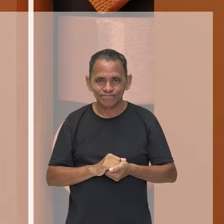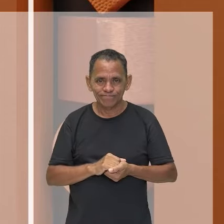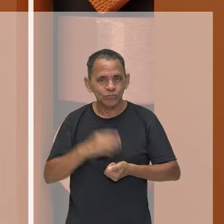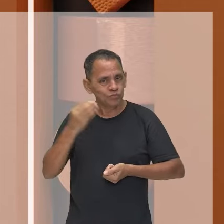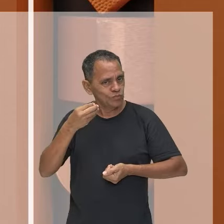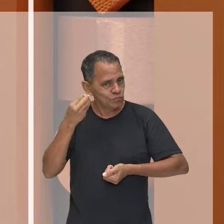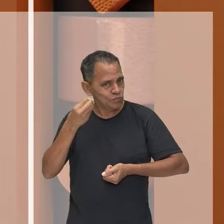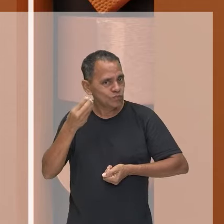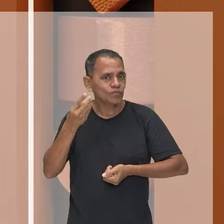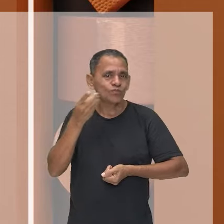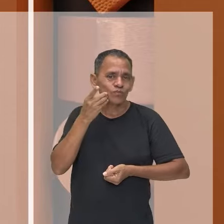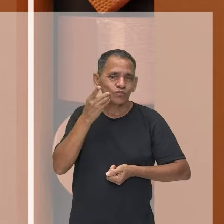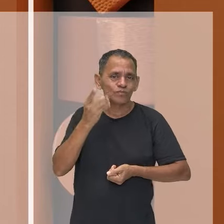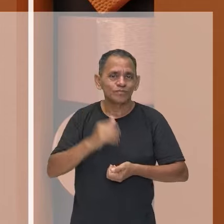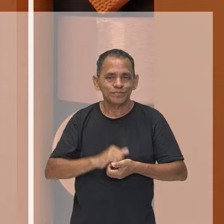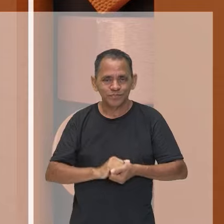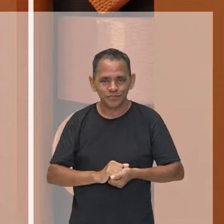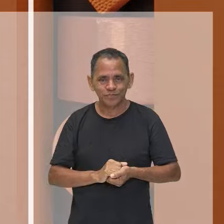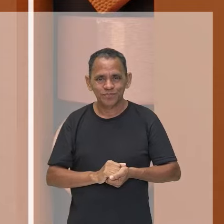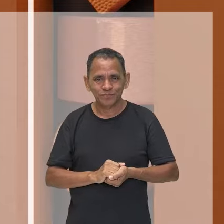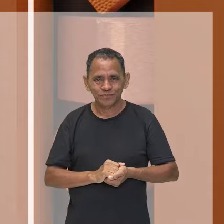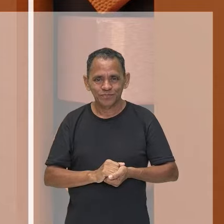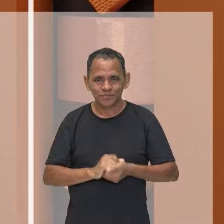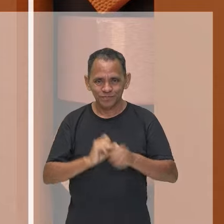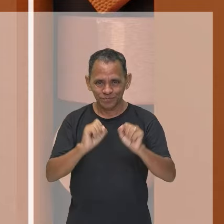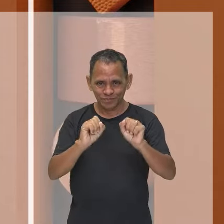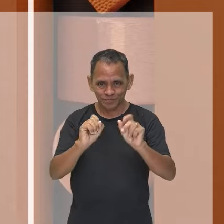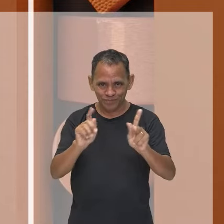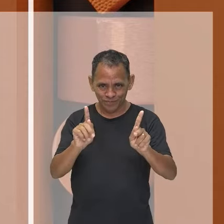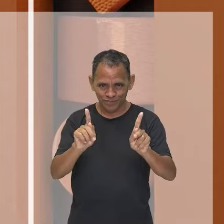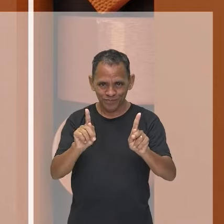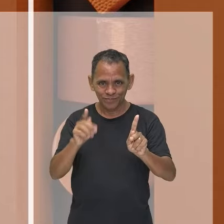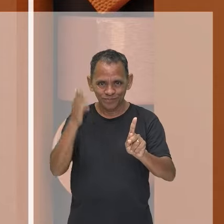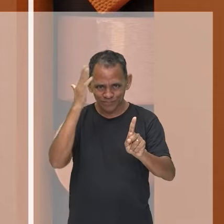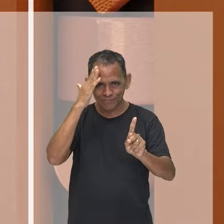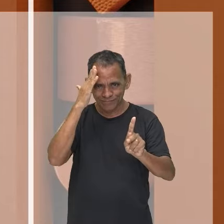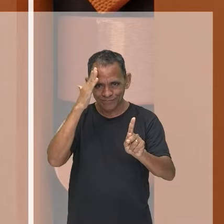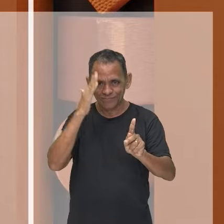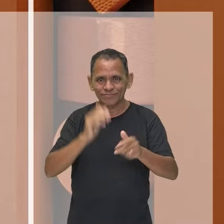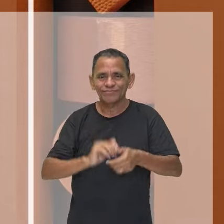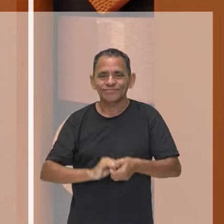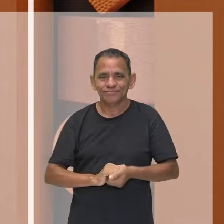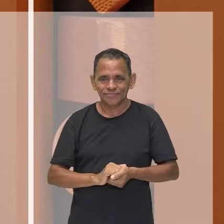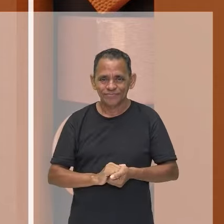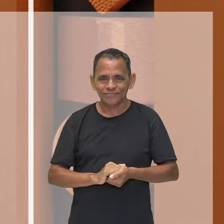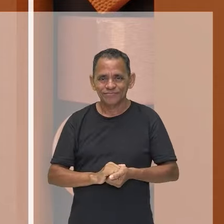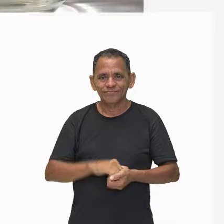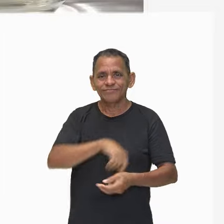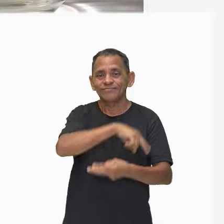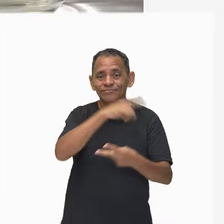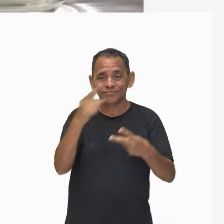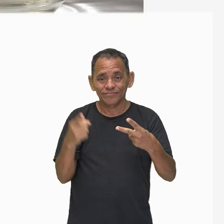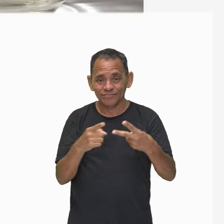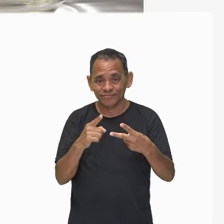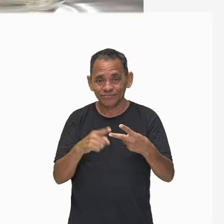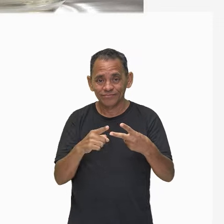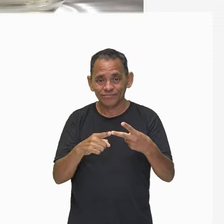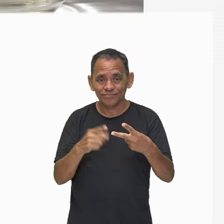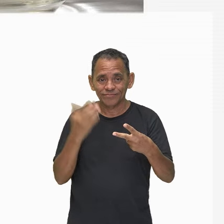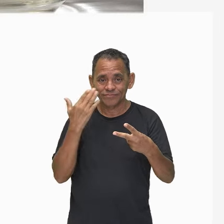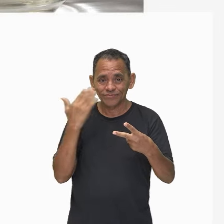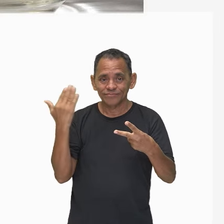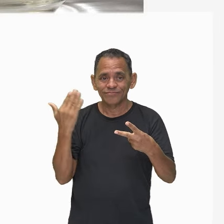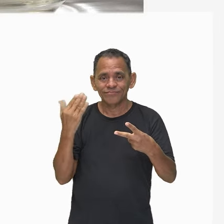experiência cotidiana. Fechou, então? Entenderam esse primeiro conhecimento? Vamos continuar, então. Vamos agora para